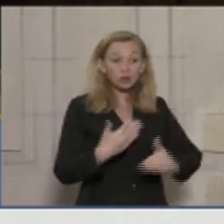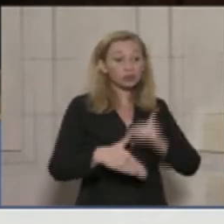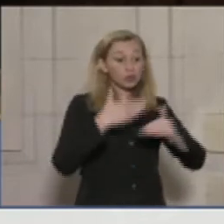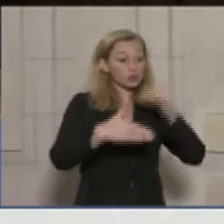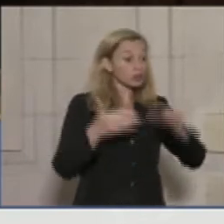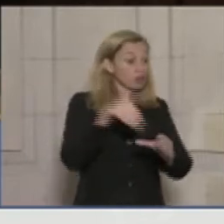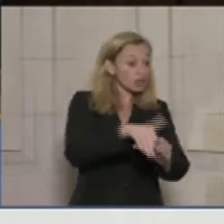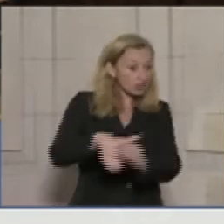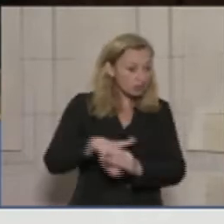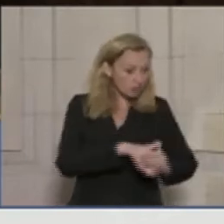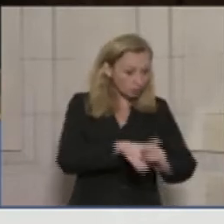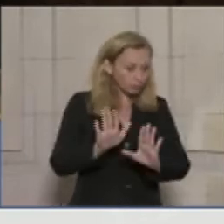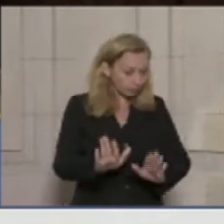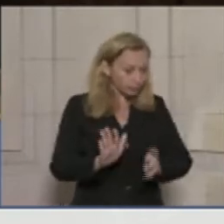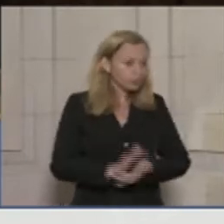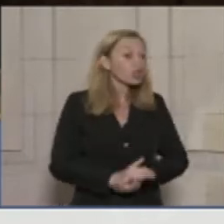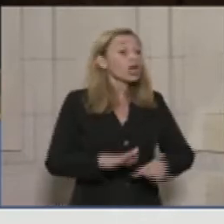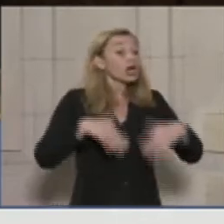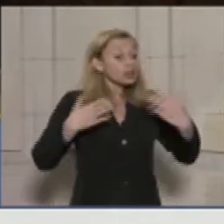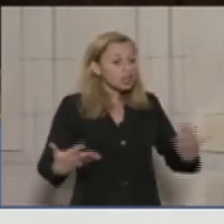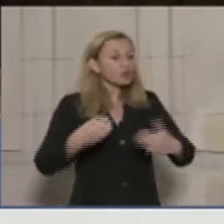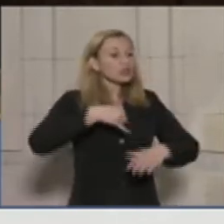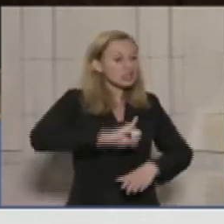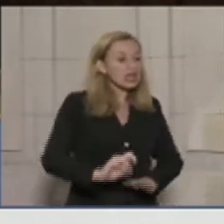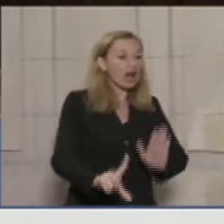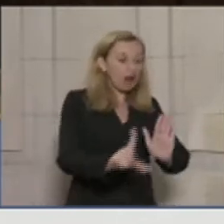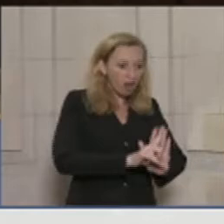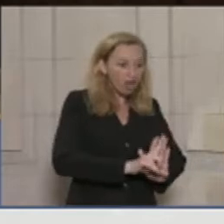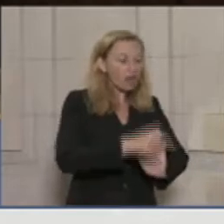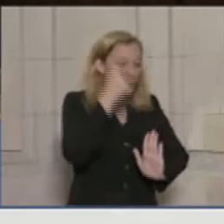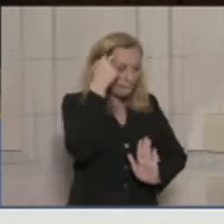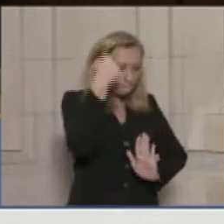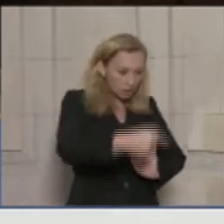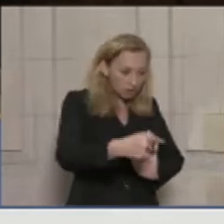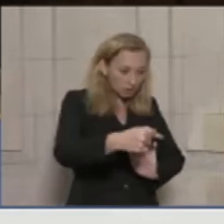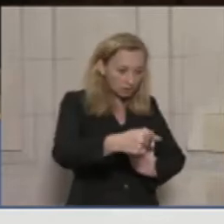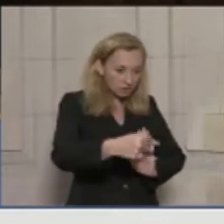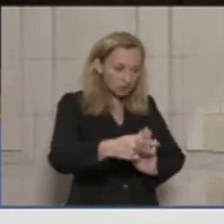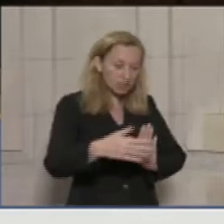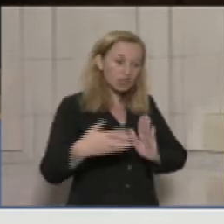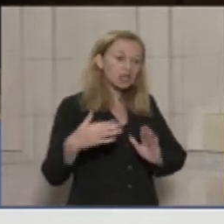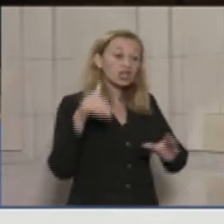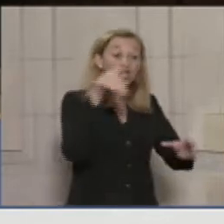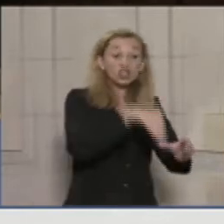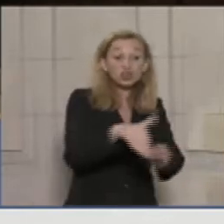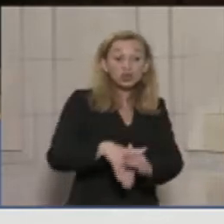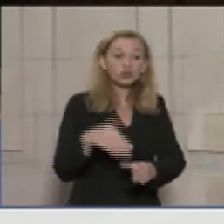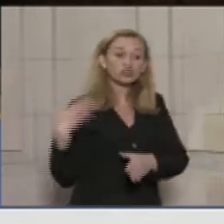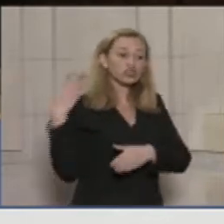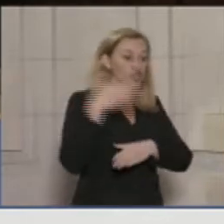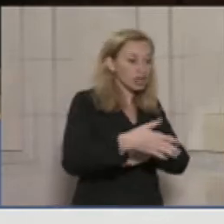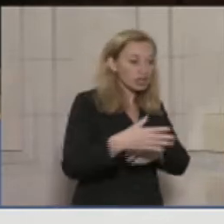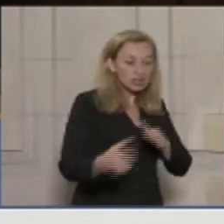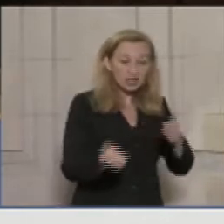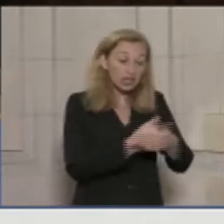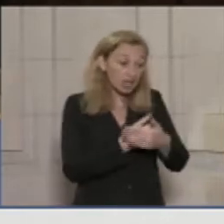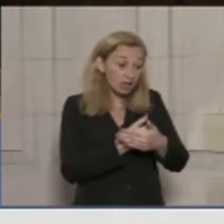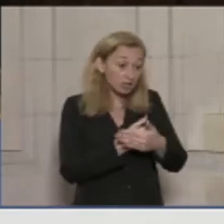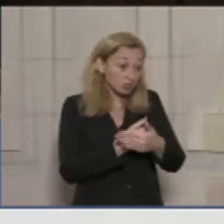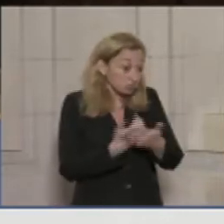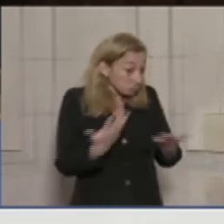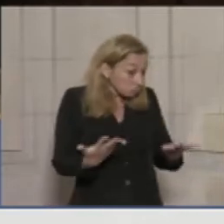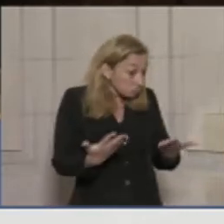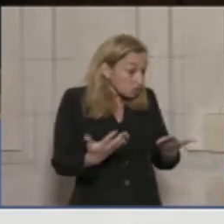dos reitores. Então, se a Constituição manda fazer a eleição direta e secreta nos termos do estatuto de cada universidade,